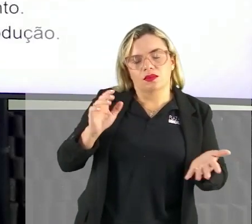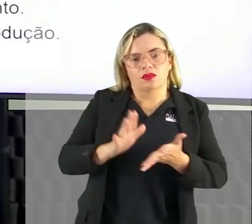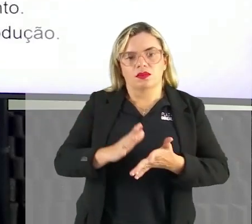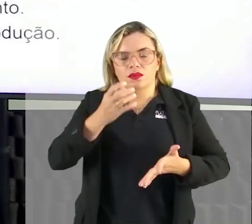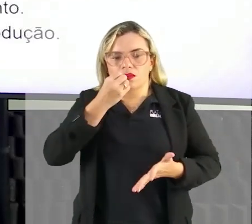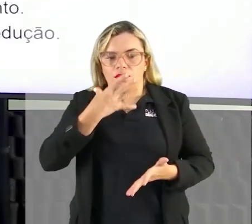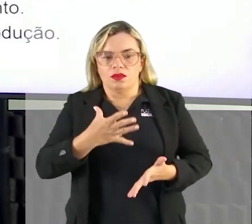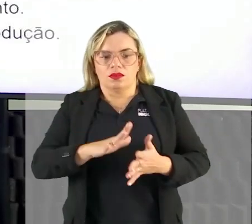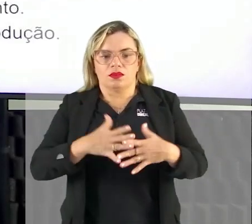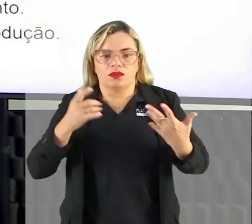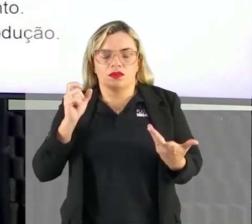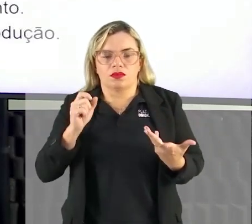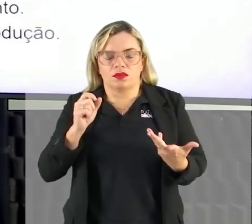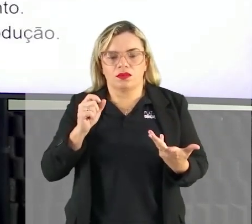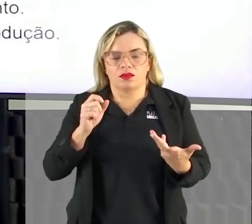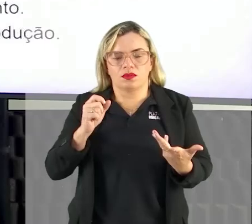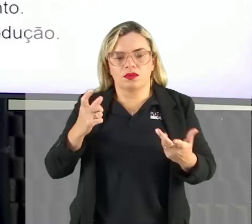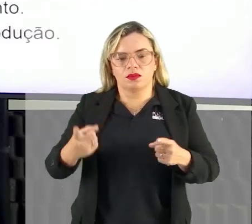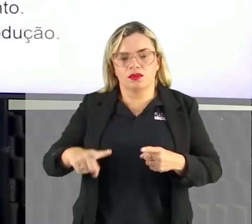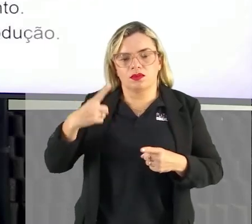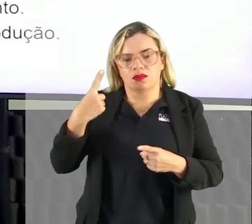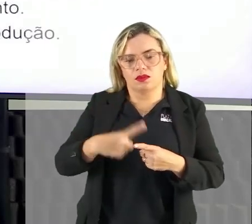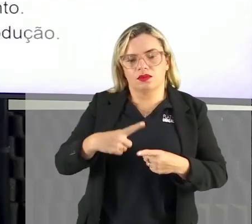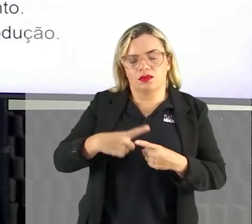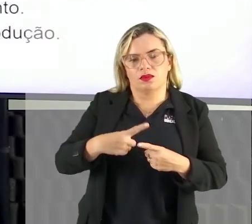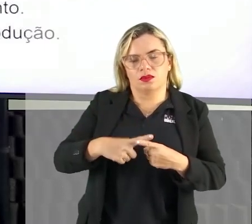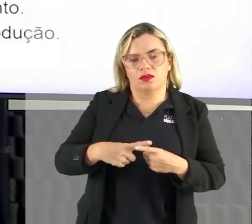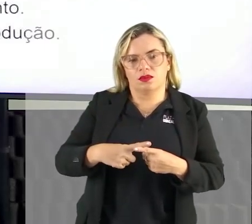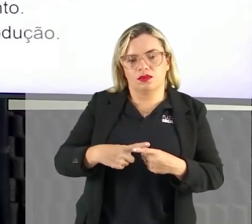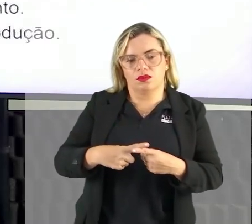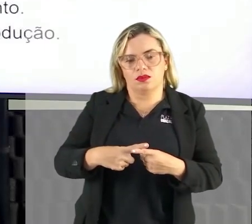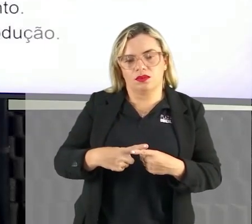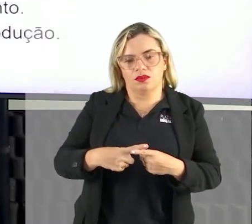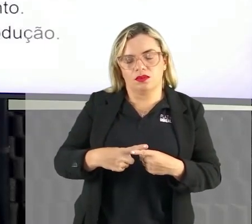Bom, então por que